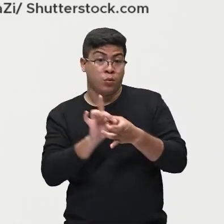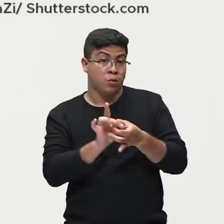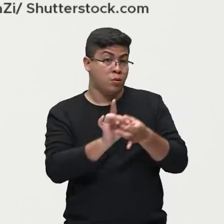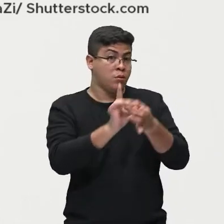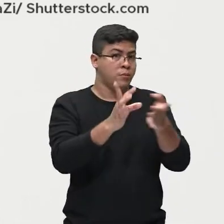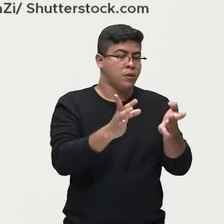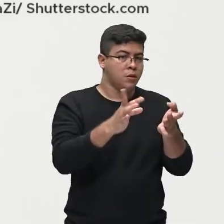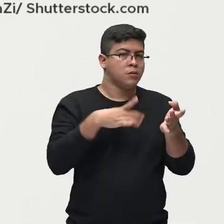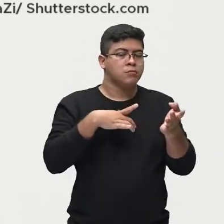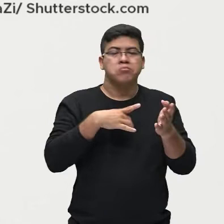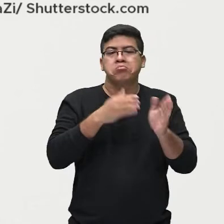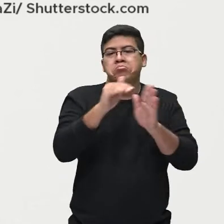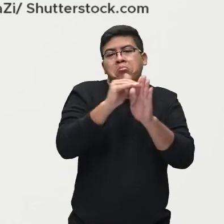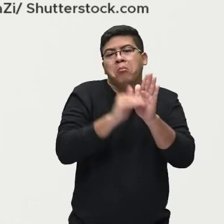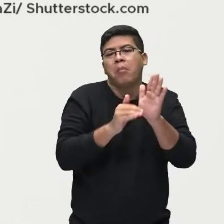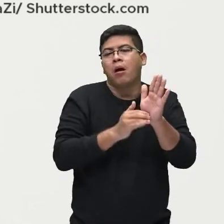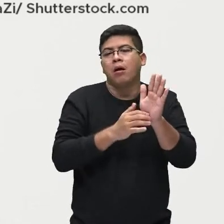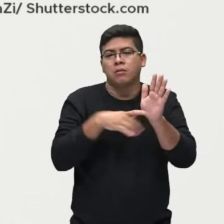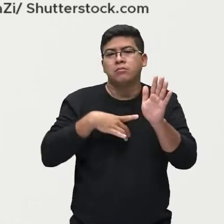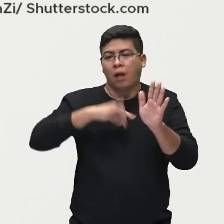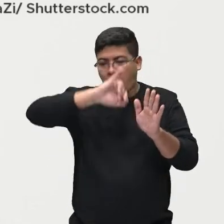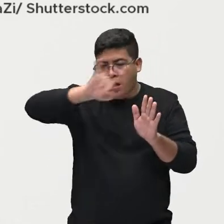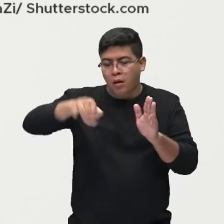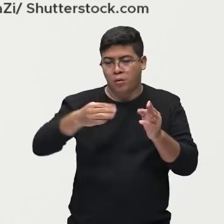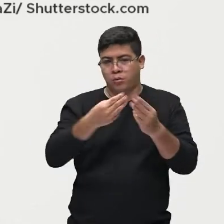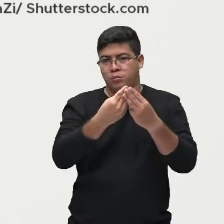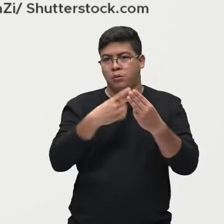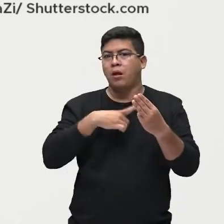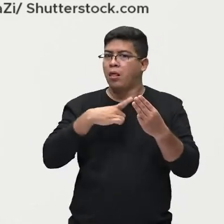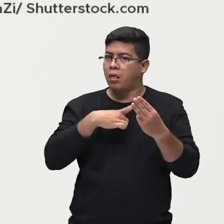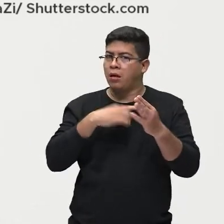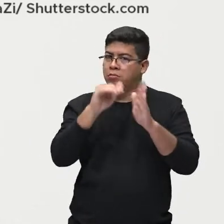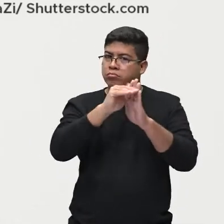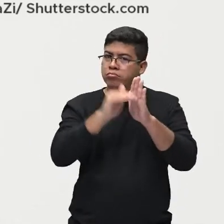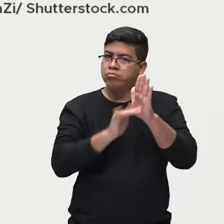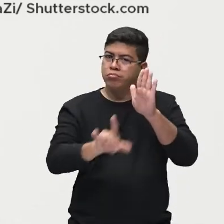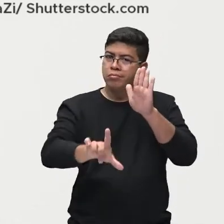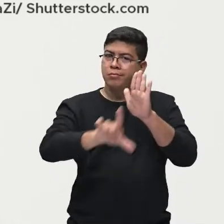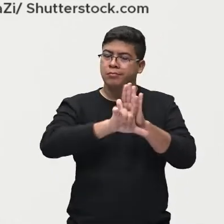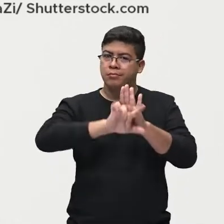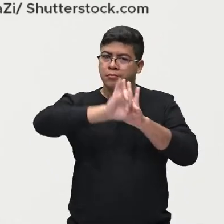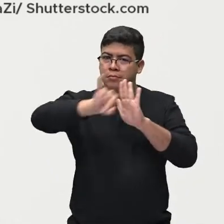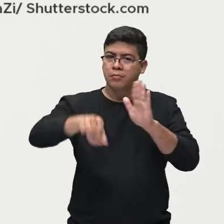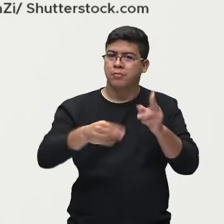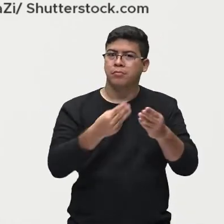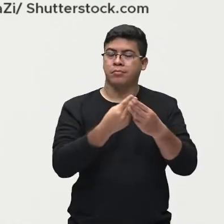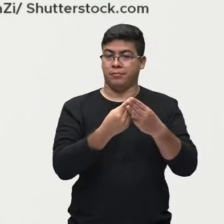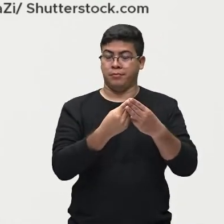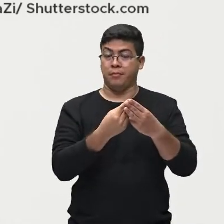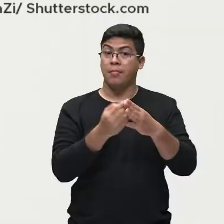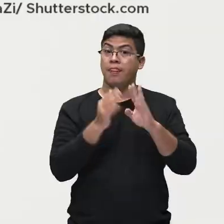atenuantes são levados em conta na lei judaica. Presta atenção aqui comigo, rapidinho.